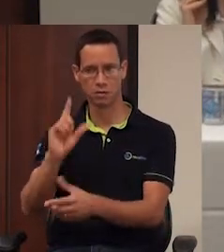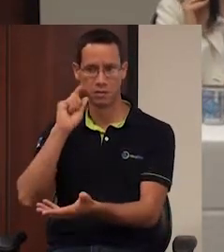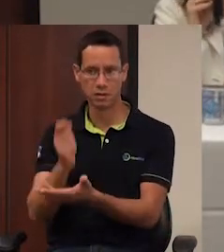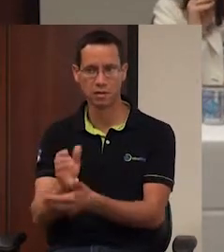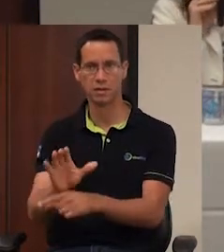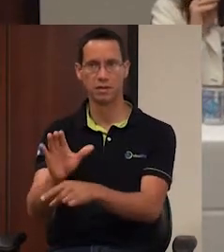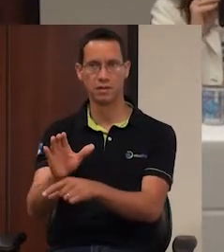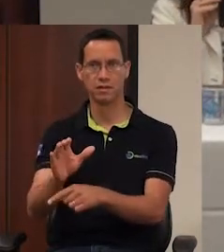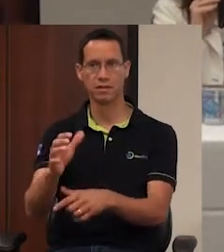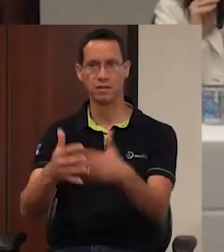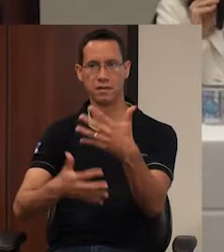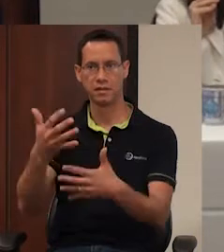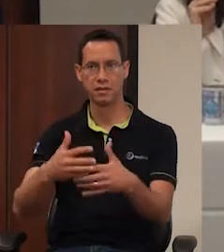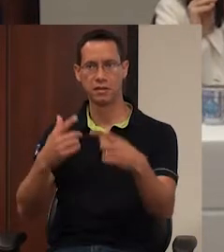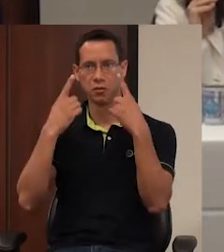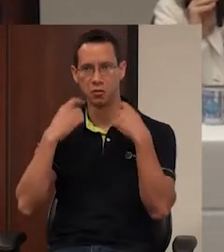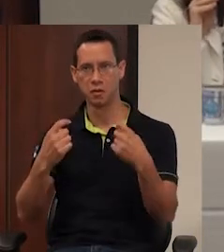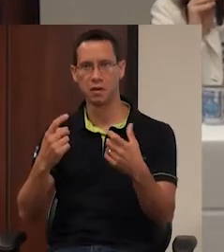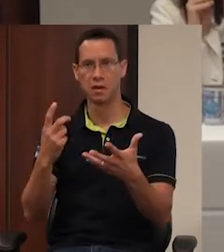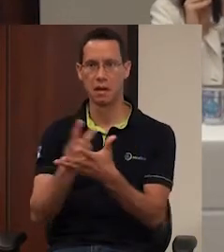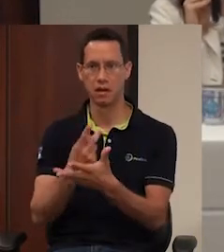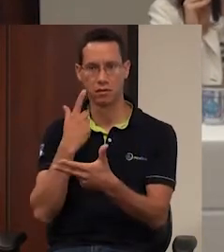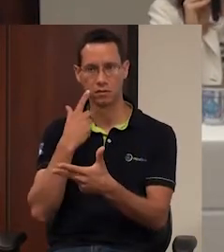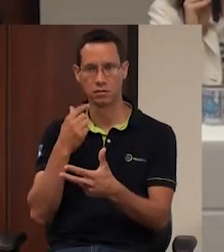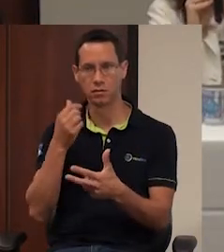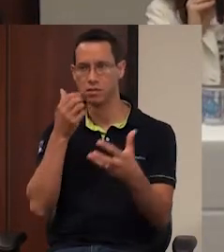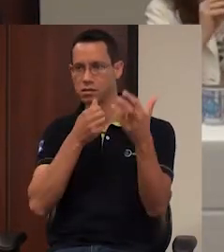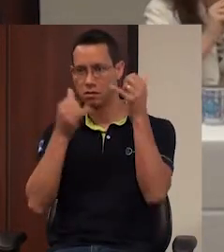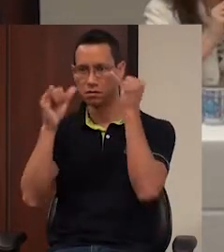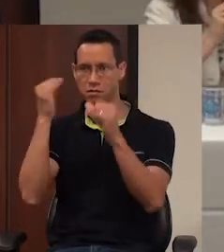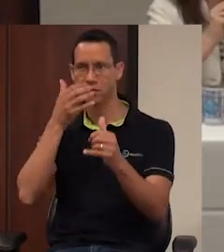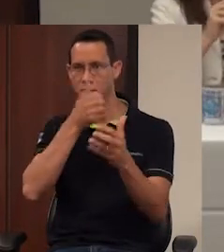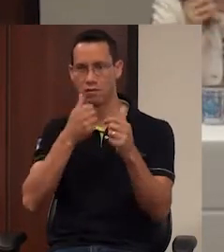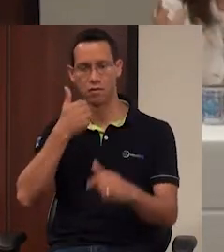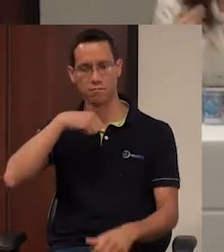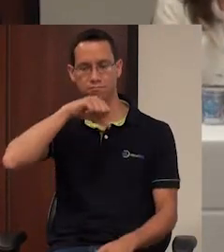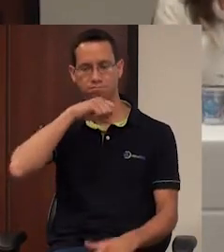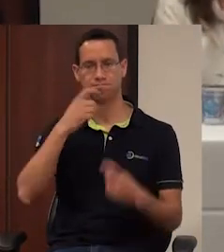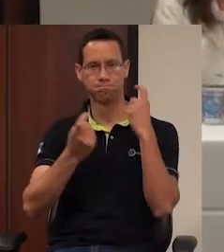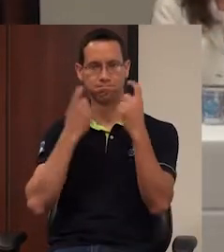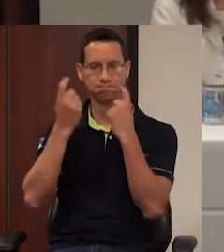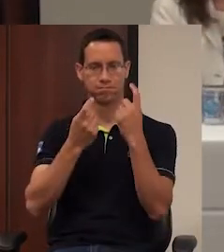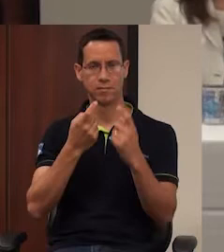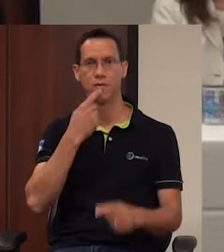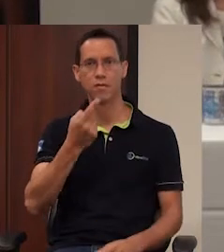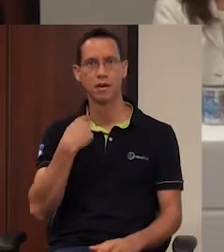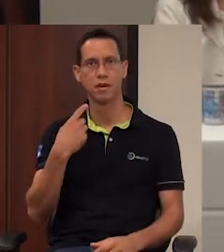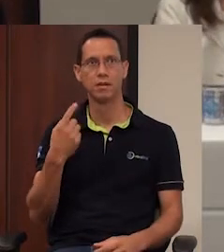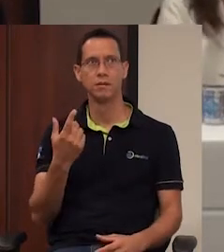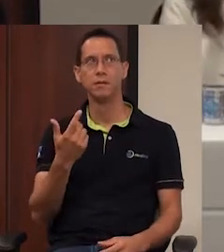dê errado, né? Que eles chorem. Mas no fundo é isso. Eu acho que também é um elemento importante quando a gente fala do apoio